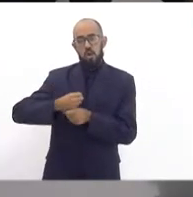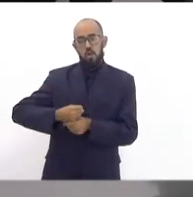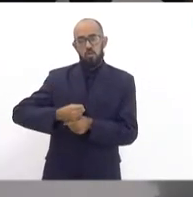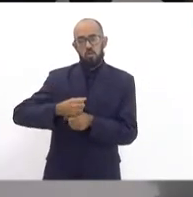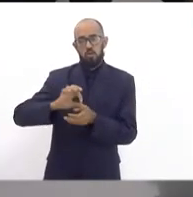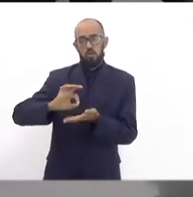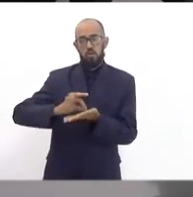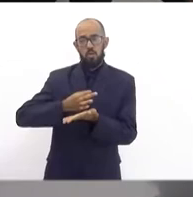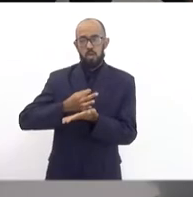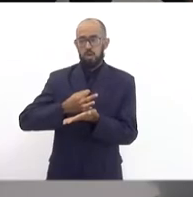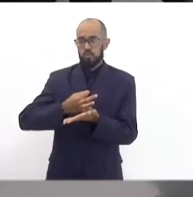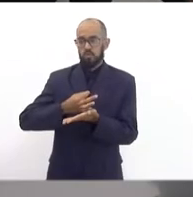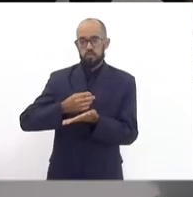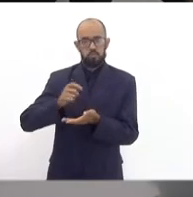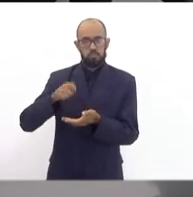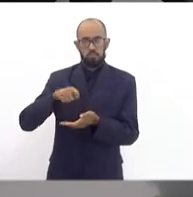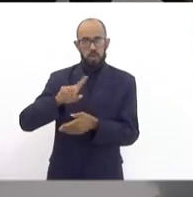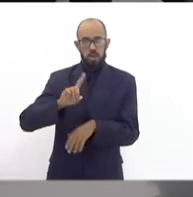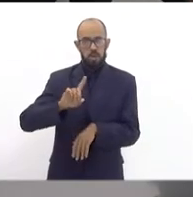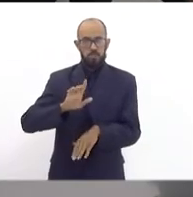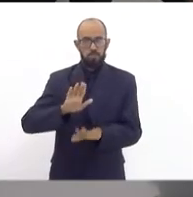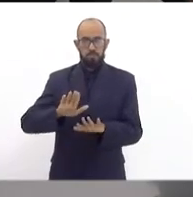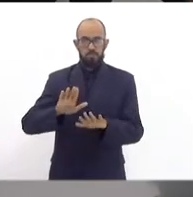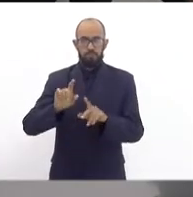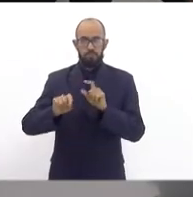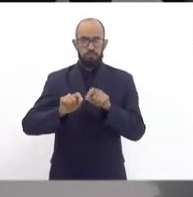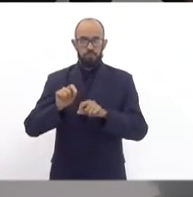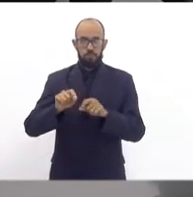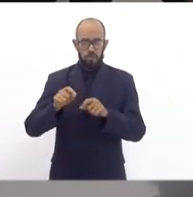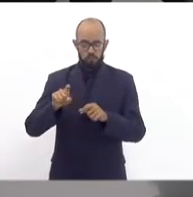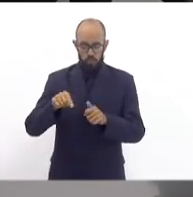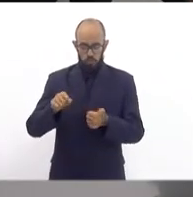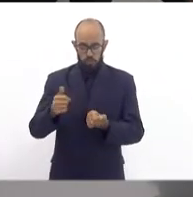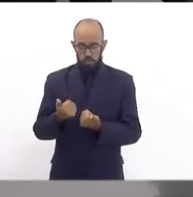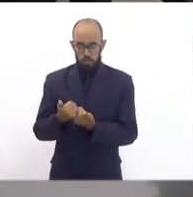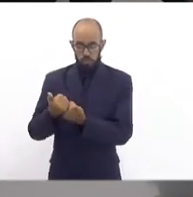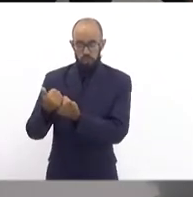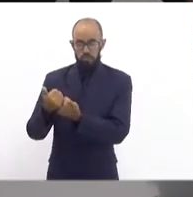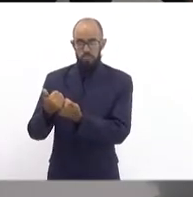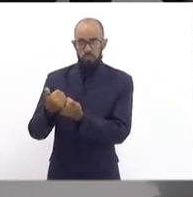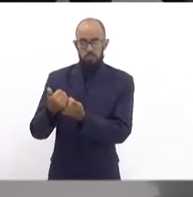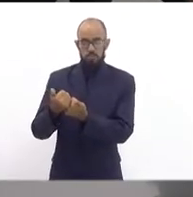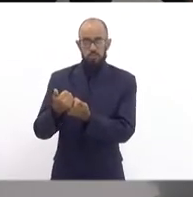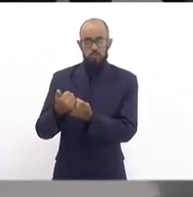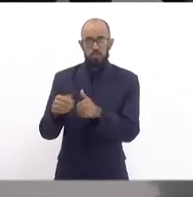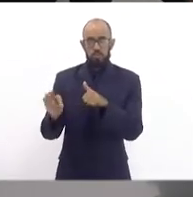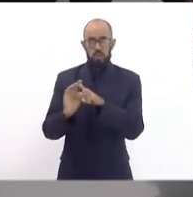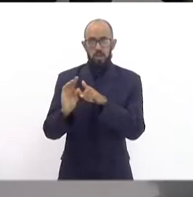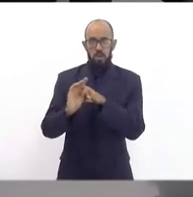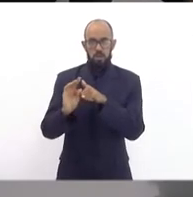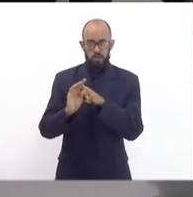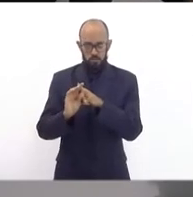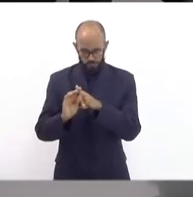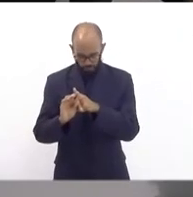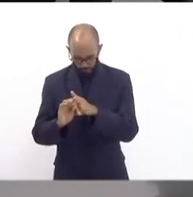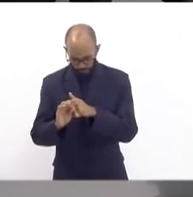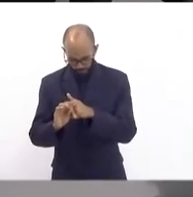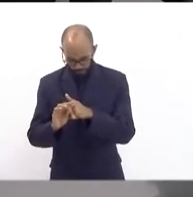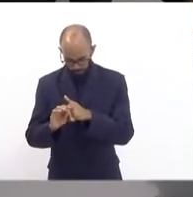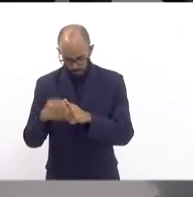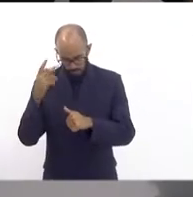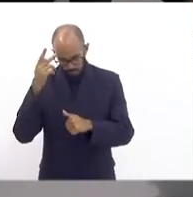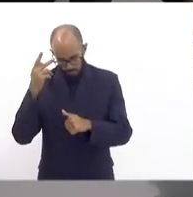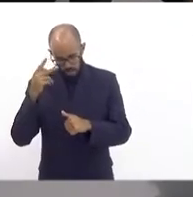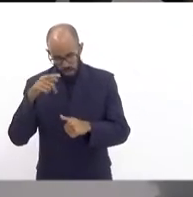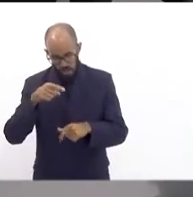contrato. Isso foi uma contribuição técnica para essa